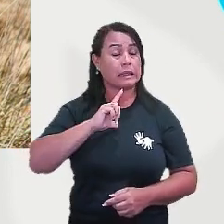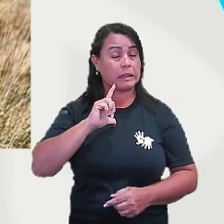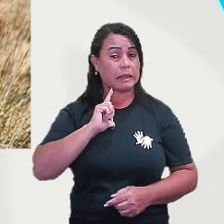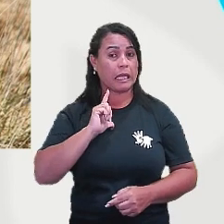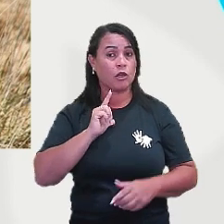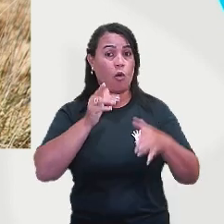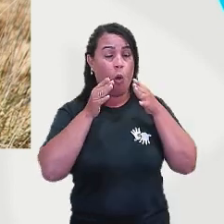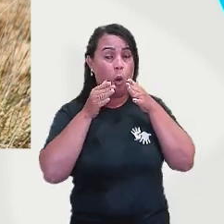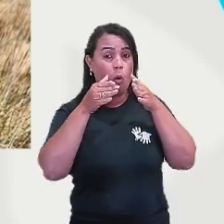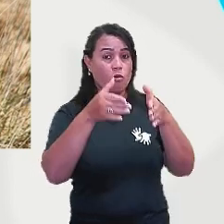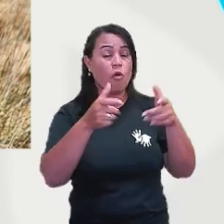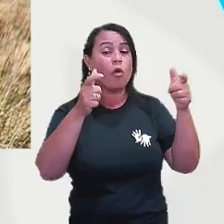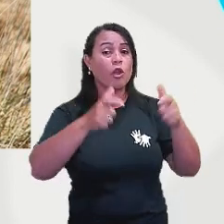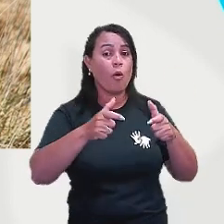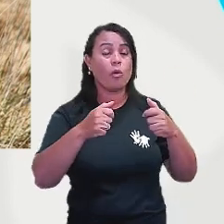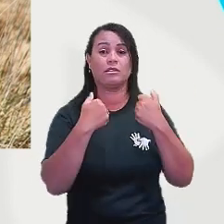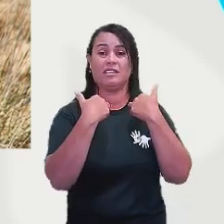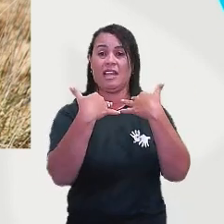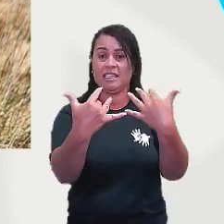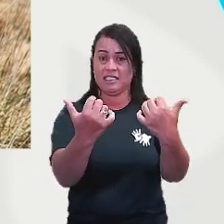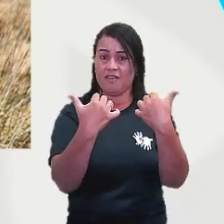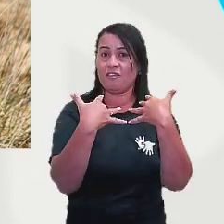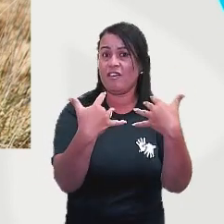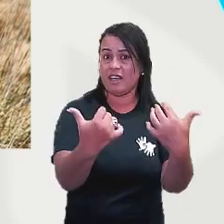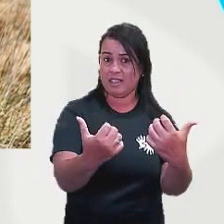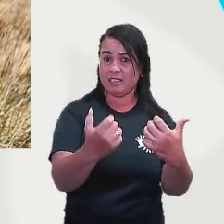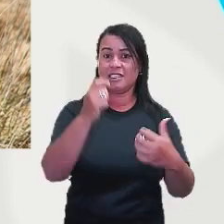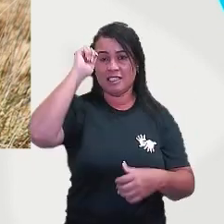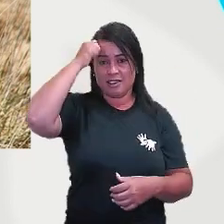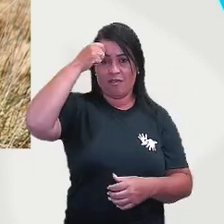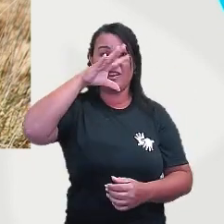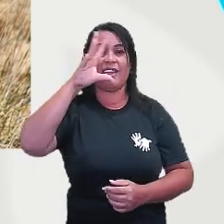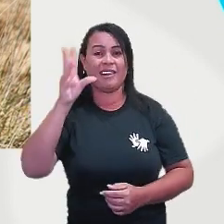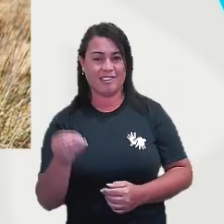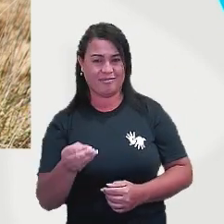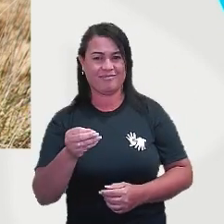deles vivem nas savanas africanas.